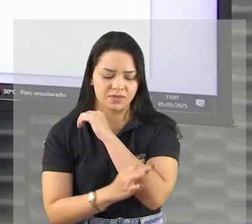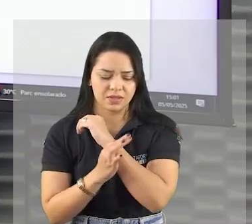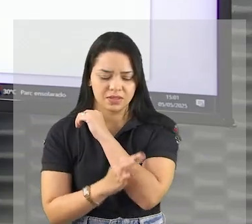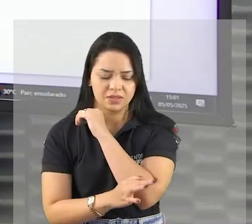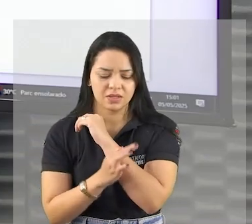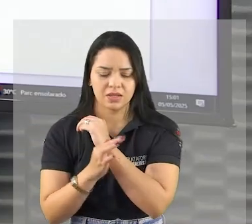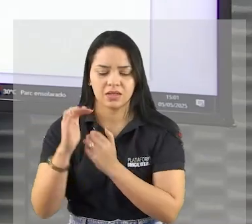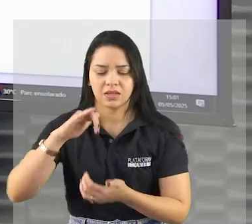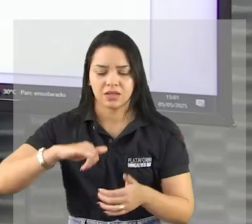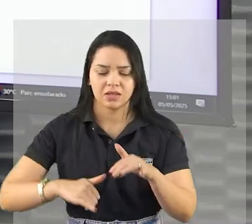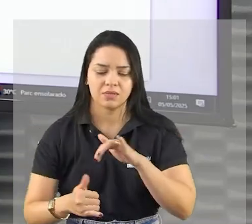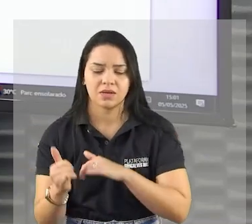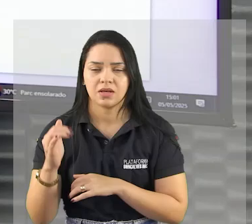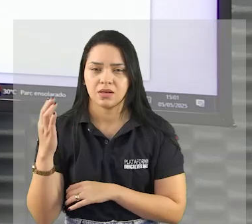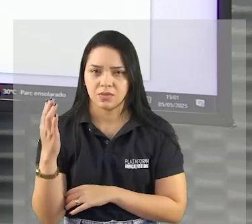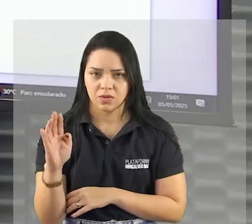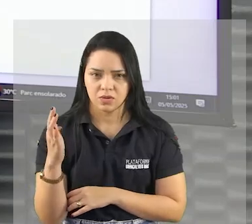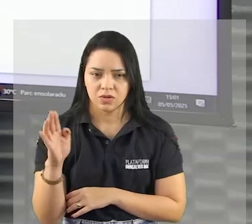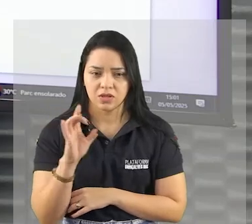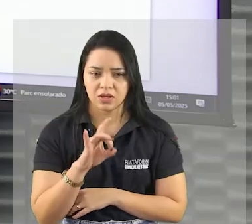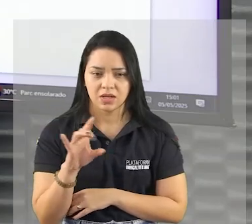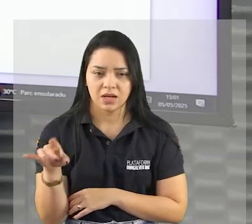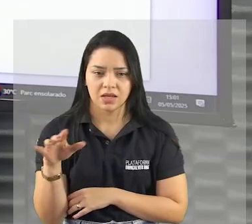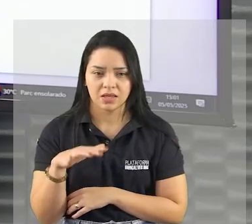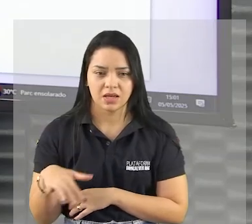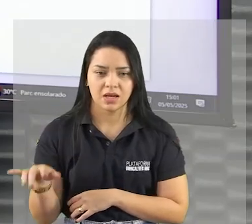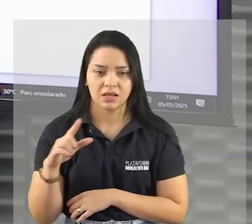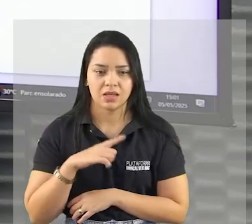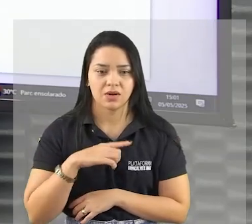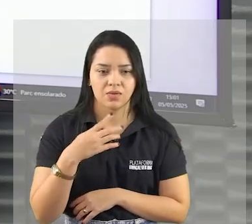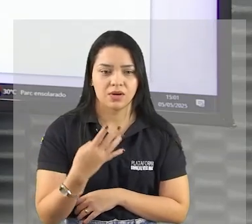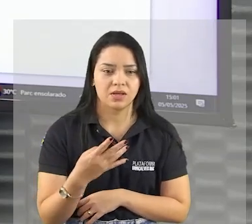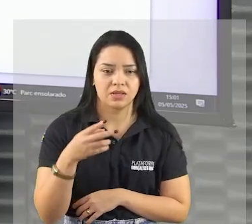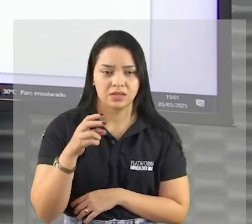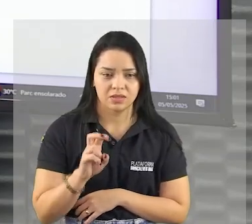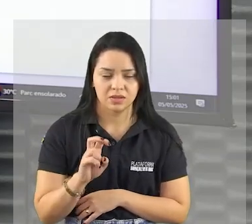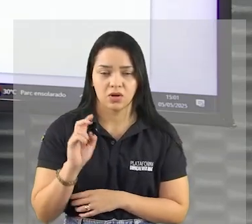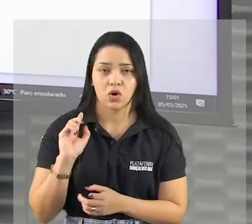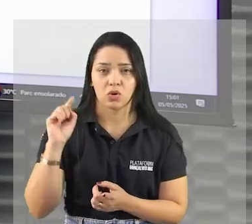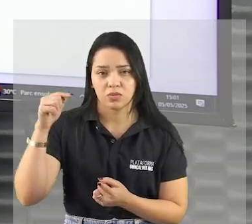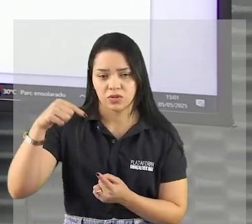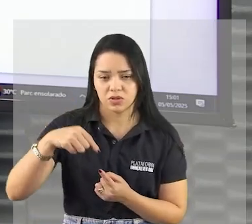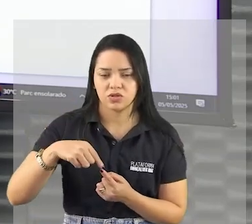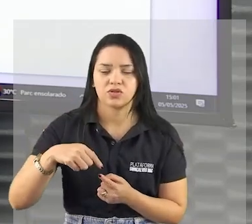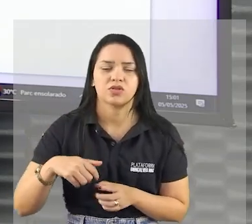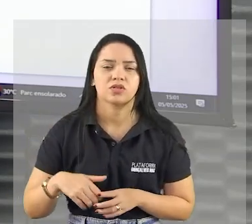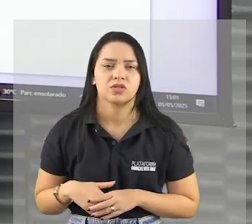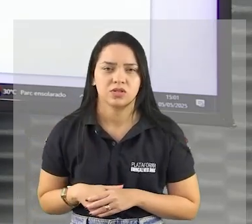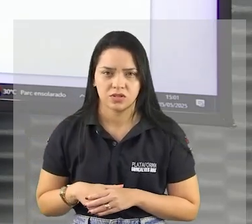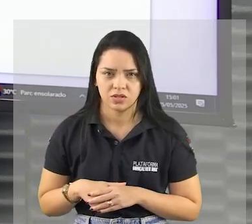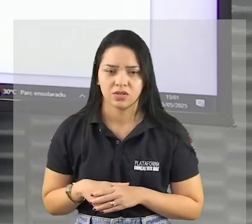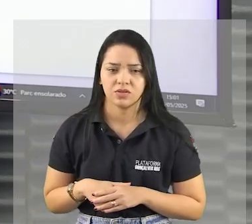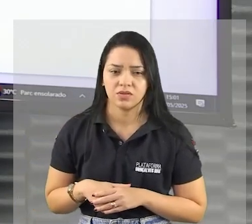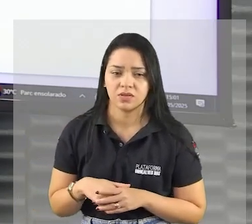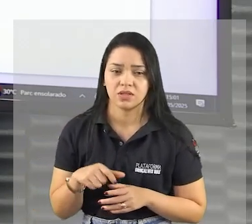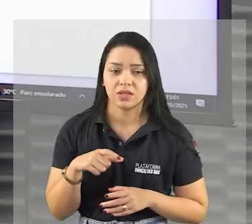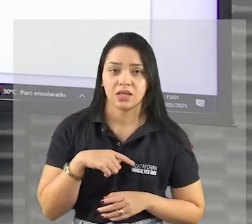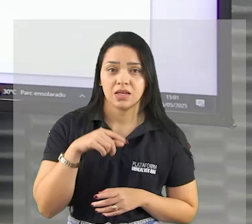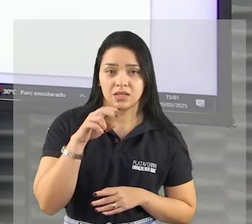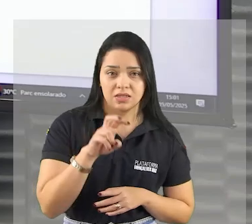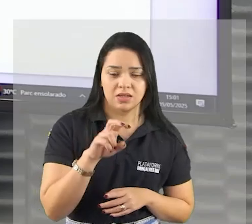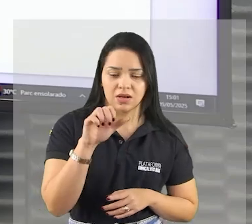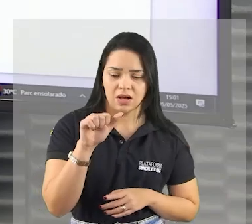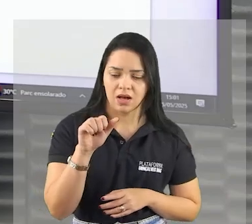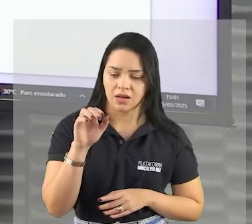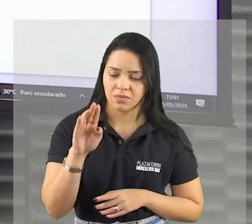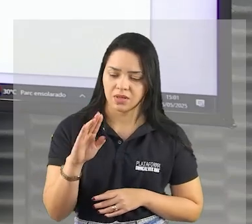biologia. Então, cada área tem 45 questões objetivas, né? Questões que tem ali 5